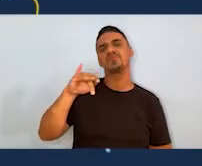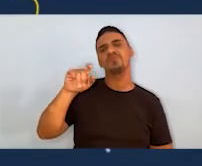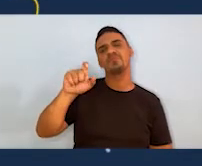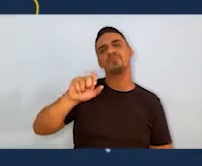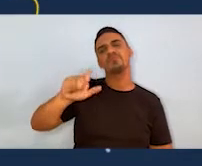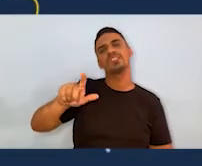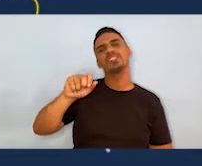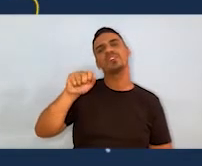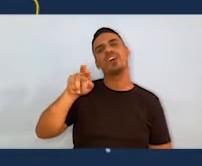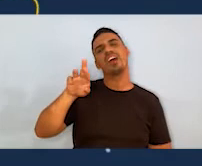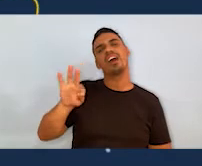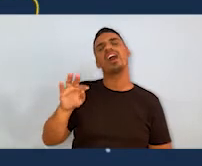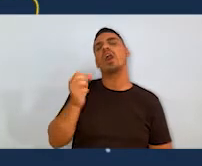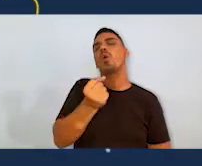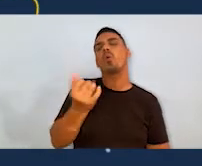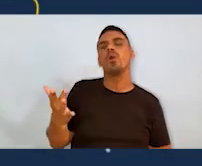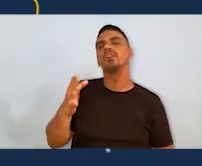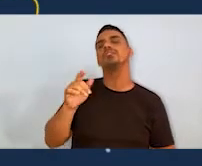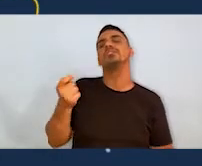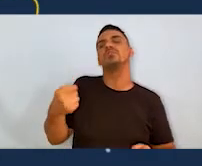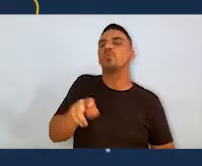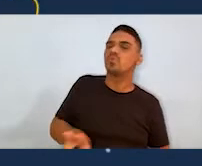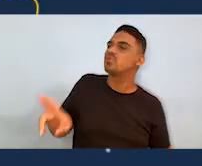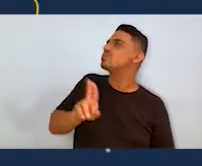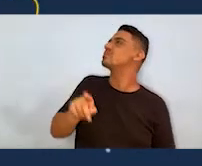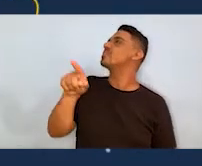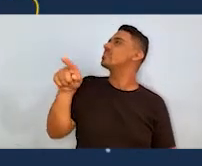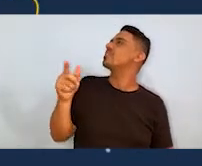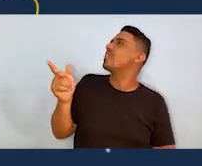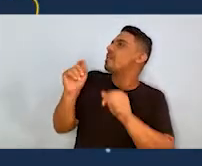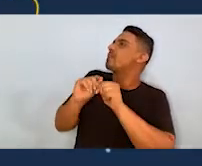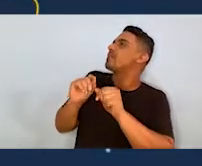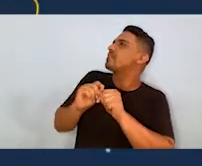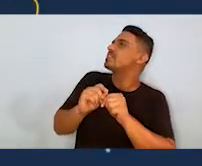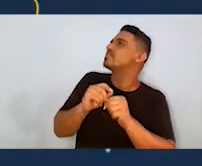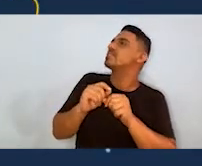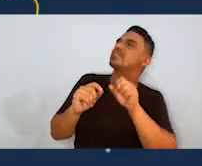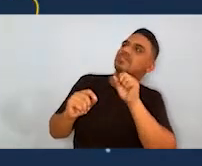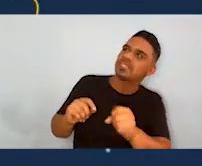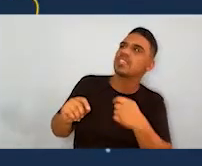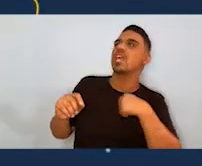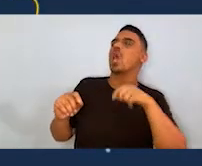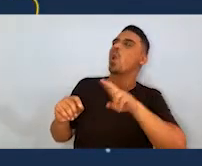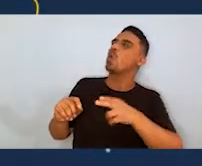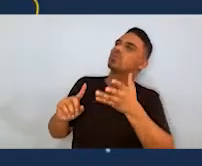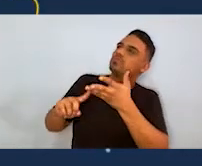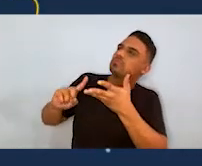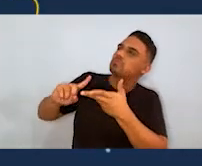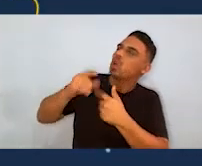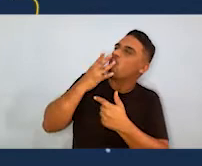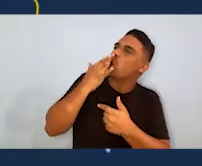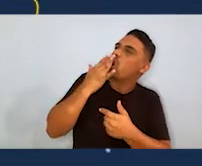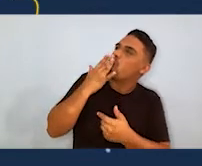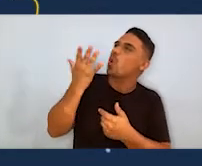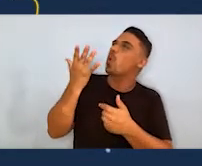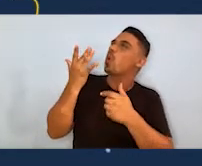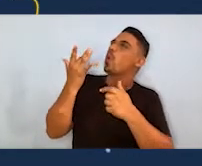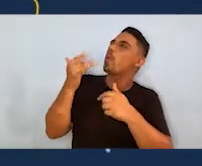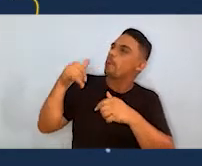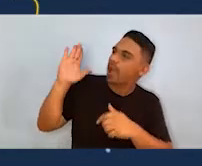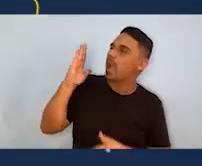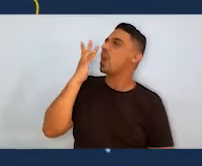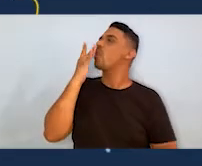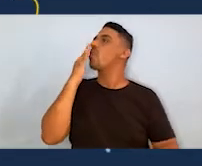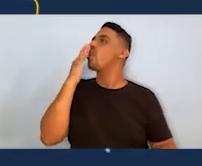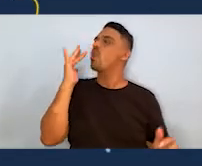fazer o formato da copa daquela árvore? Será que eu usaria um X número de cores, ou será que eu usaria mais ou